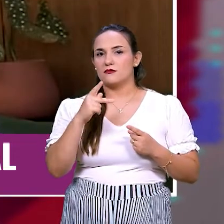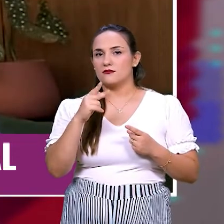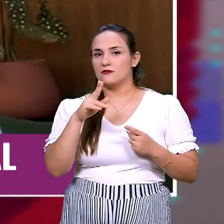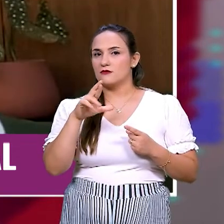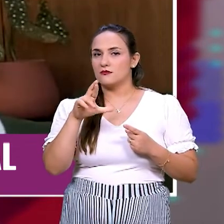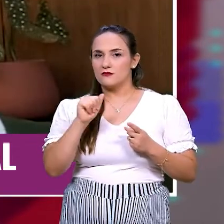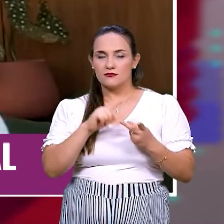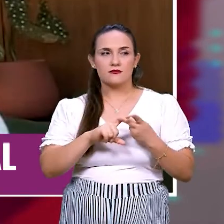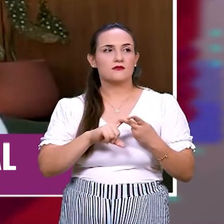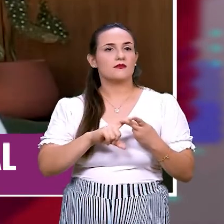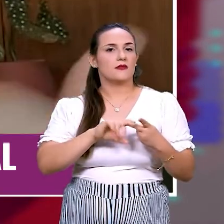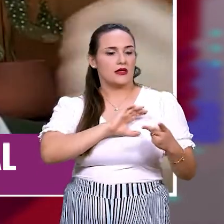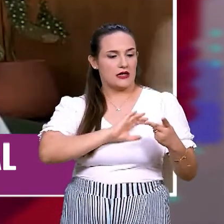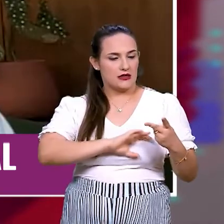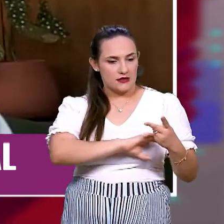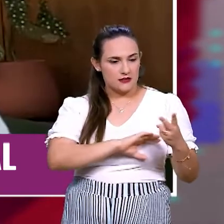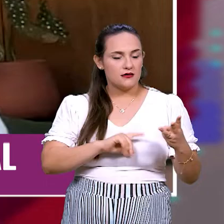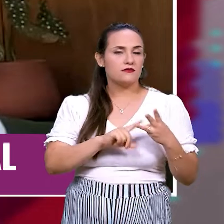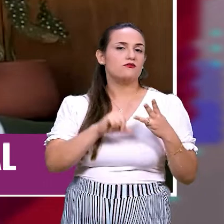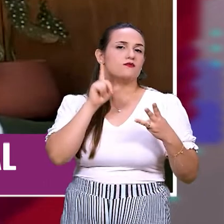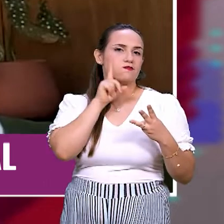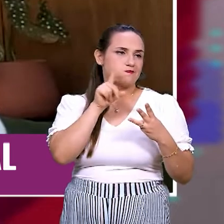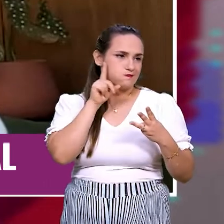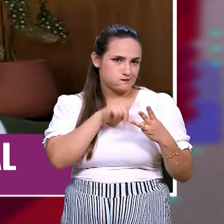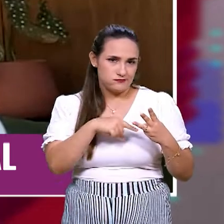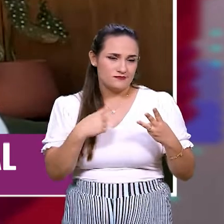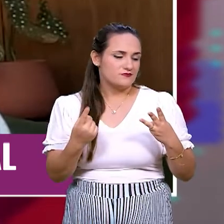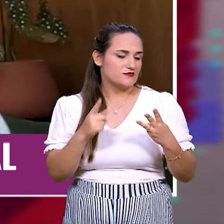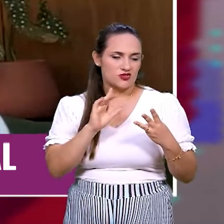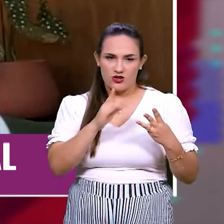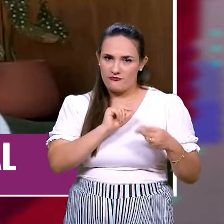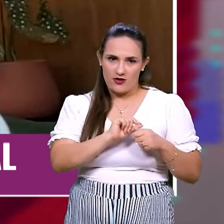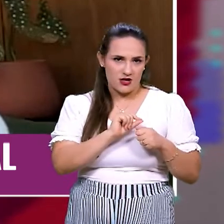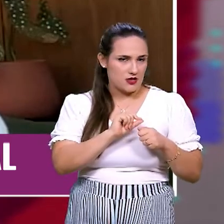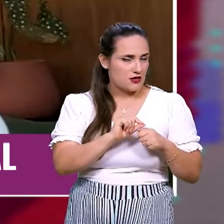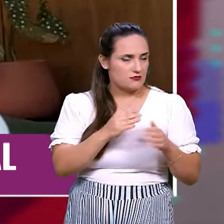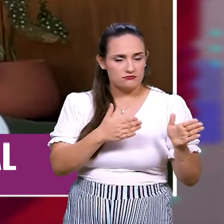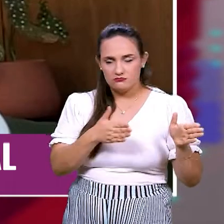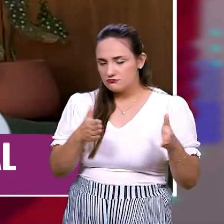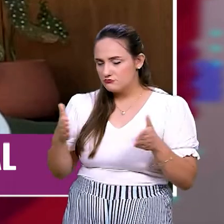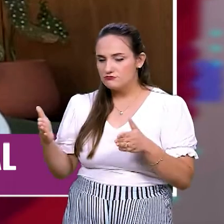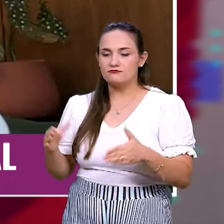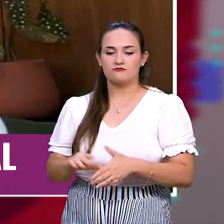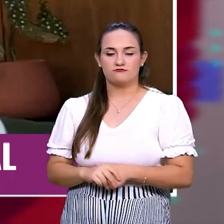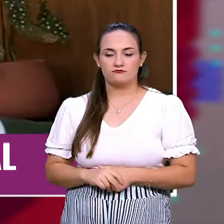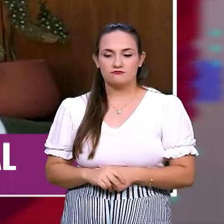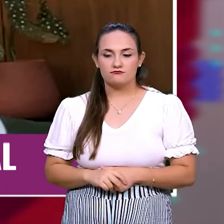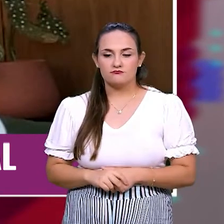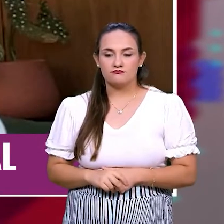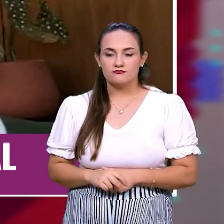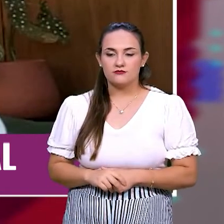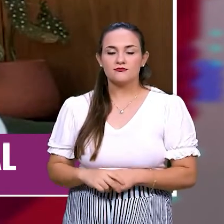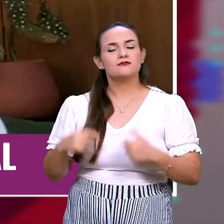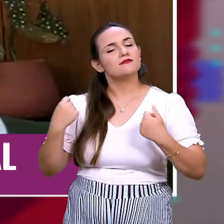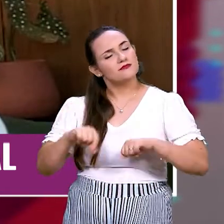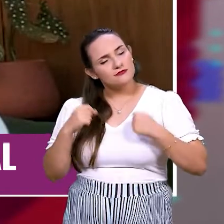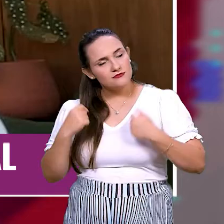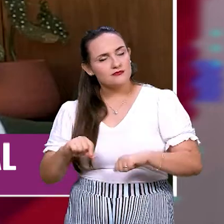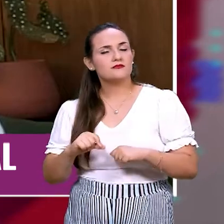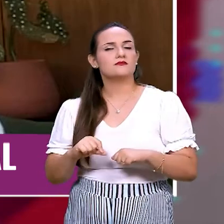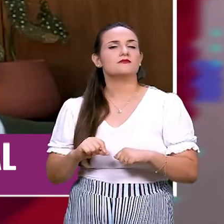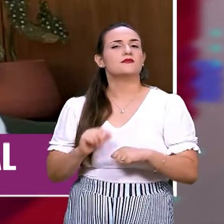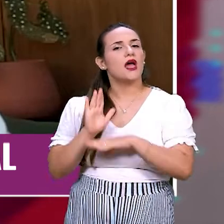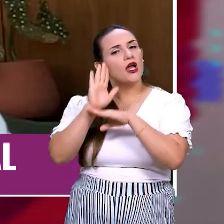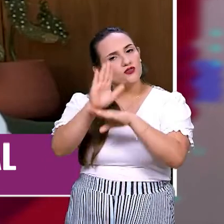está fazendo, assim como o Canadá está fazendo, assim como os Estados Unidos está fazendo. Então, a gente